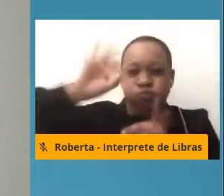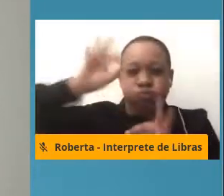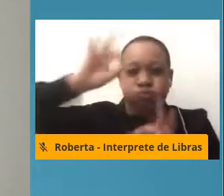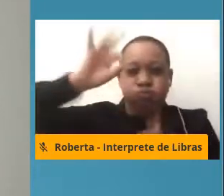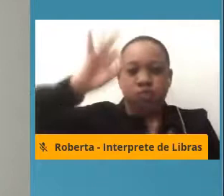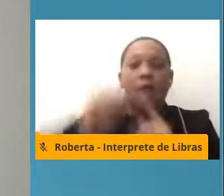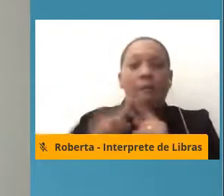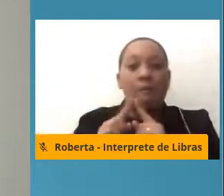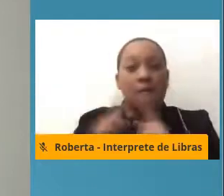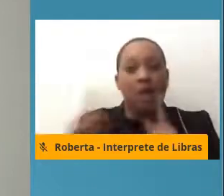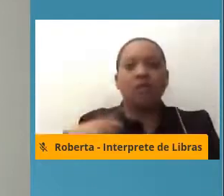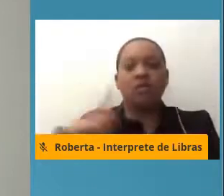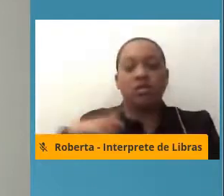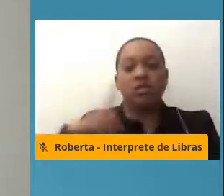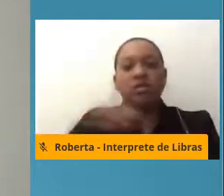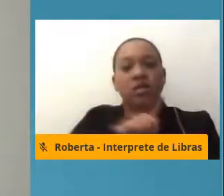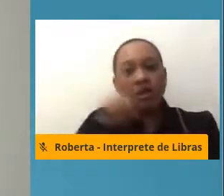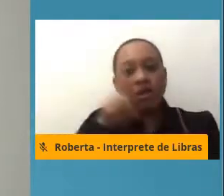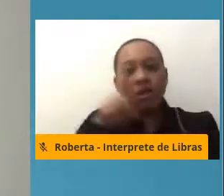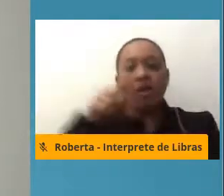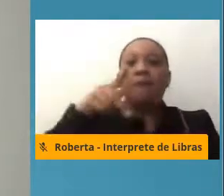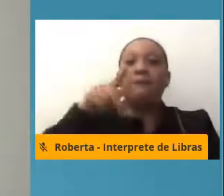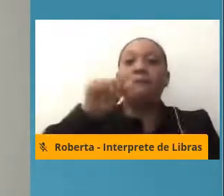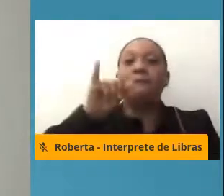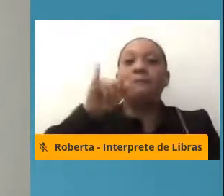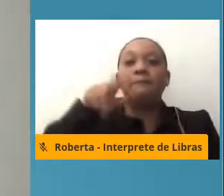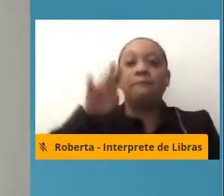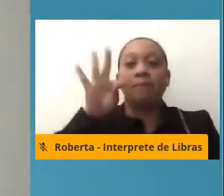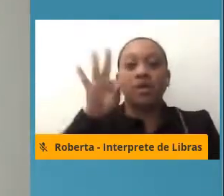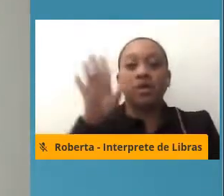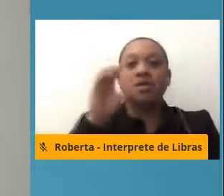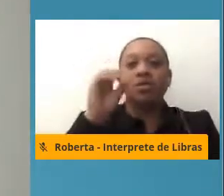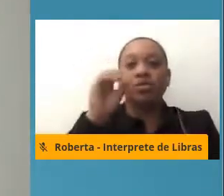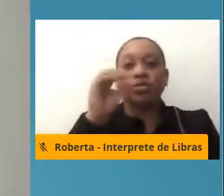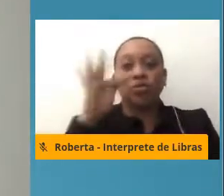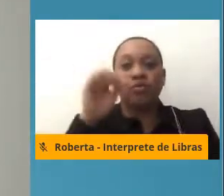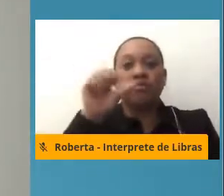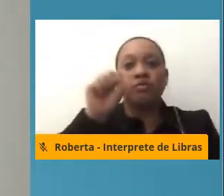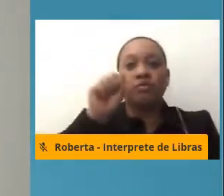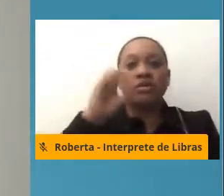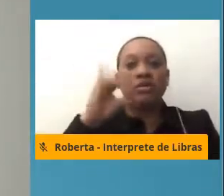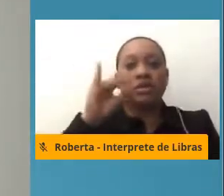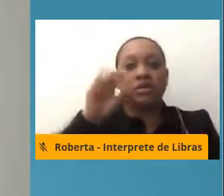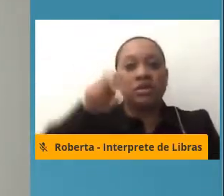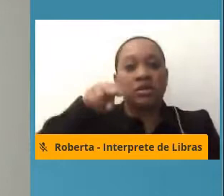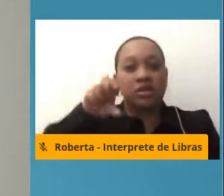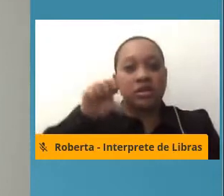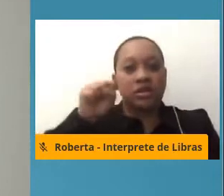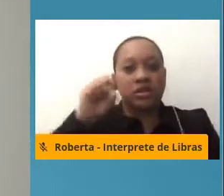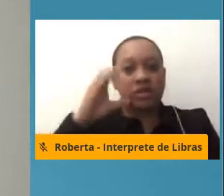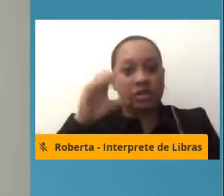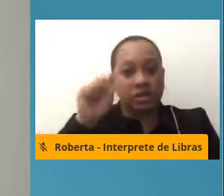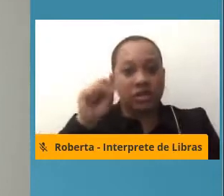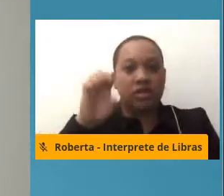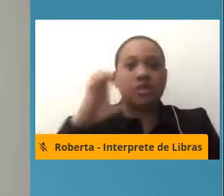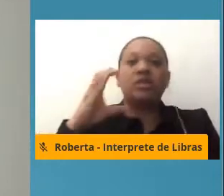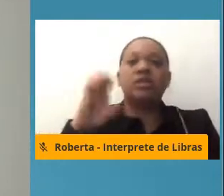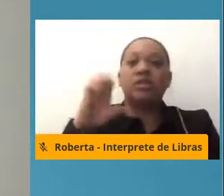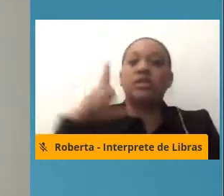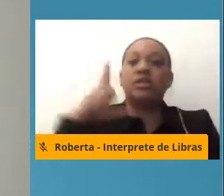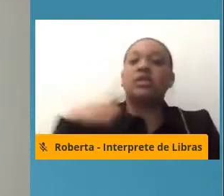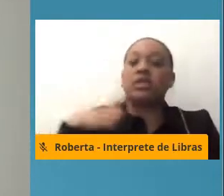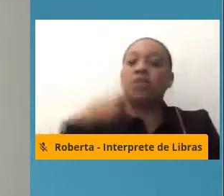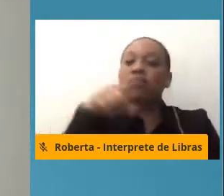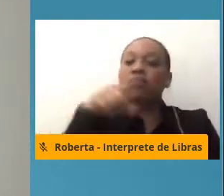lá na página do vitalscience.com.br e a gente pede que todos vocês apoiem a ciência no nosso país.